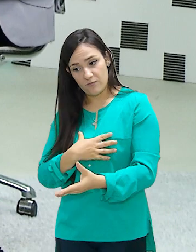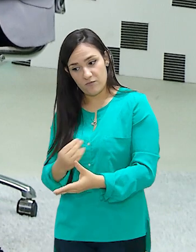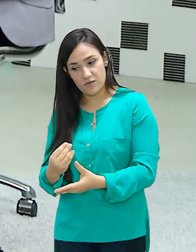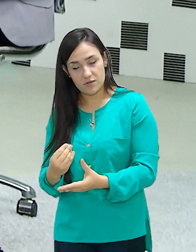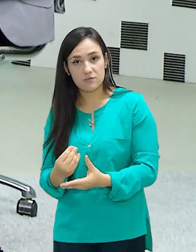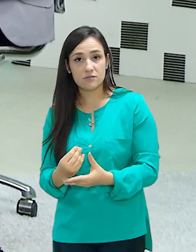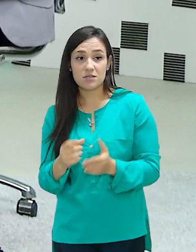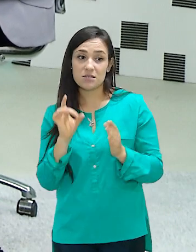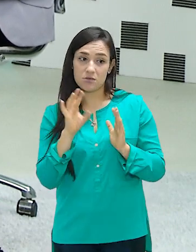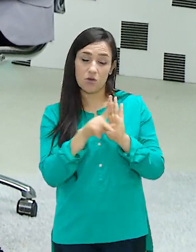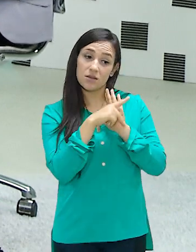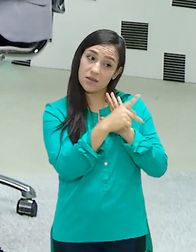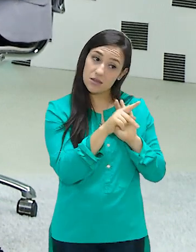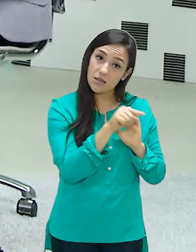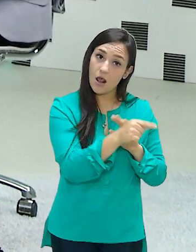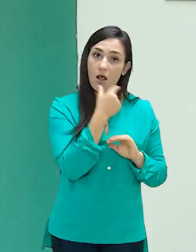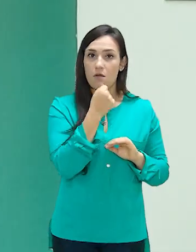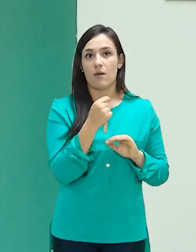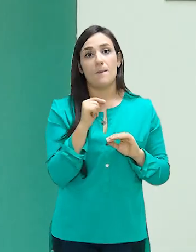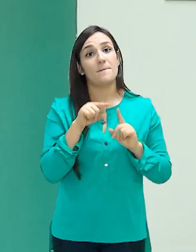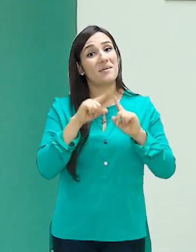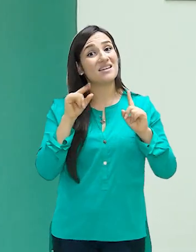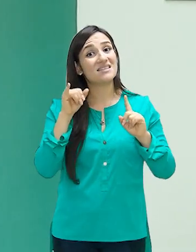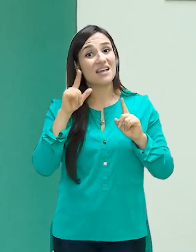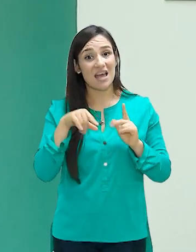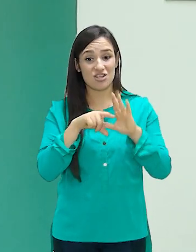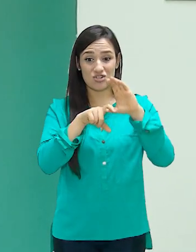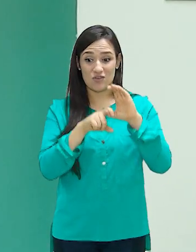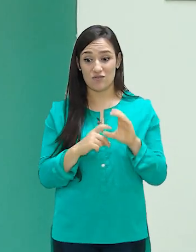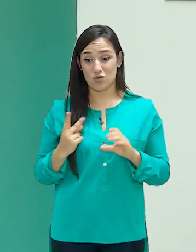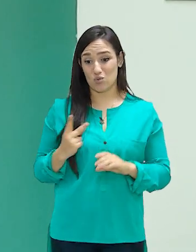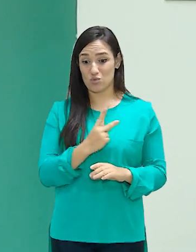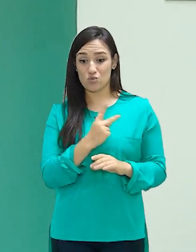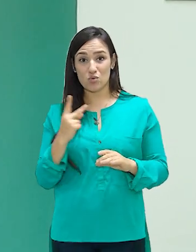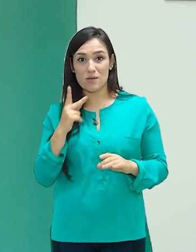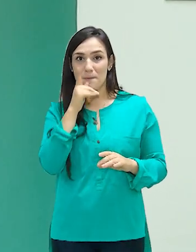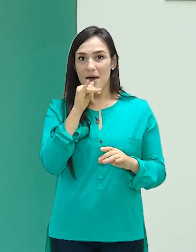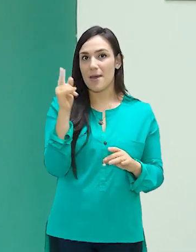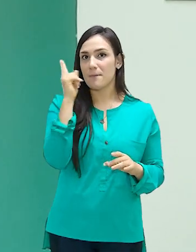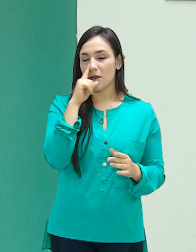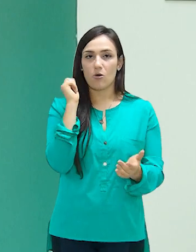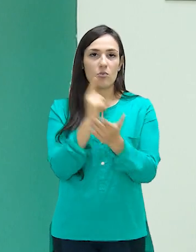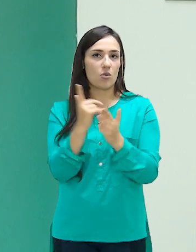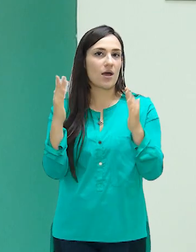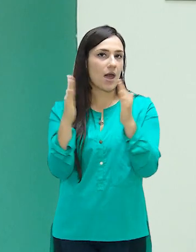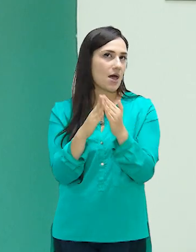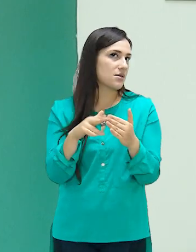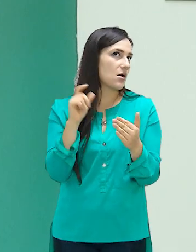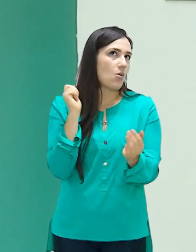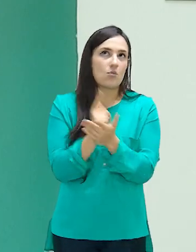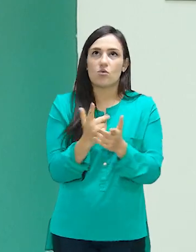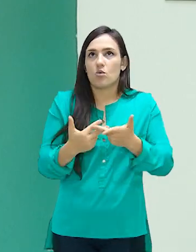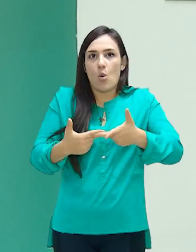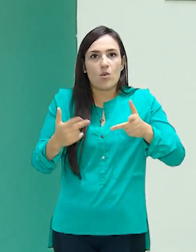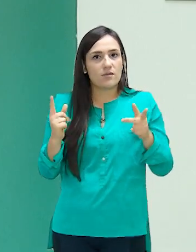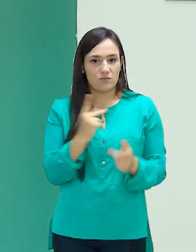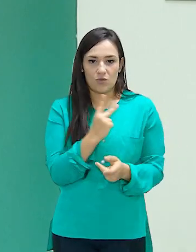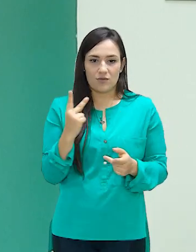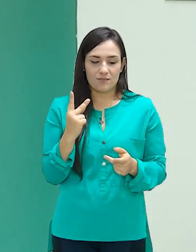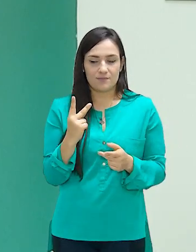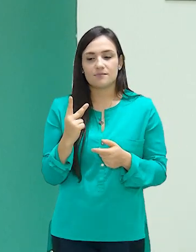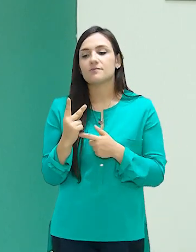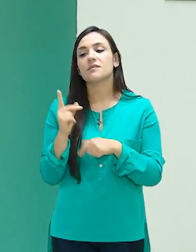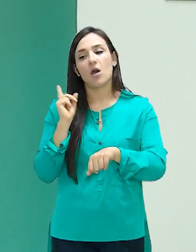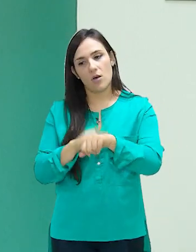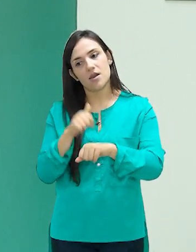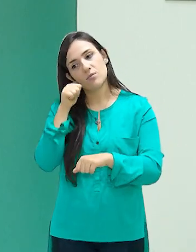dívida dele, se for só dele. Agora, se a dívida foi feita em função do casal ou em função da casa que eles moram, com o